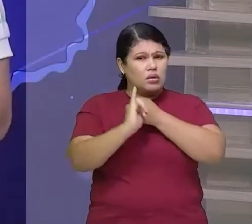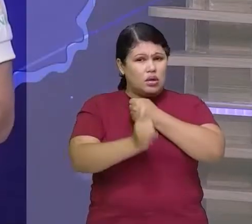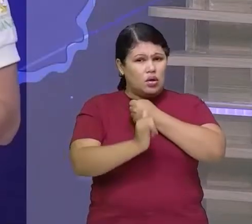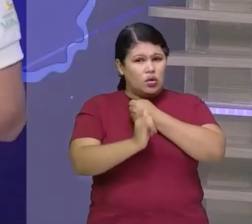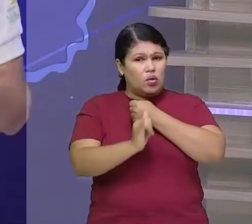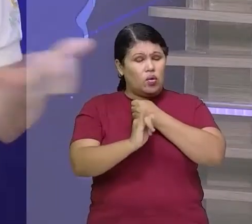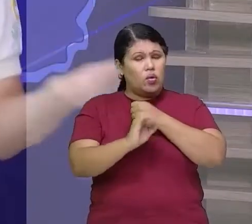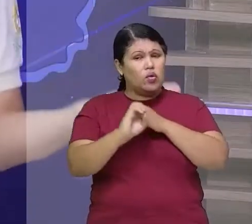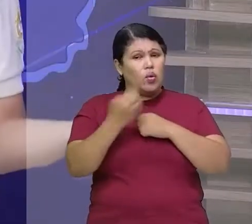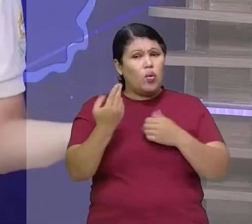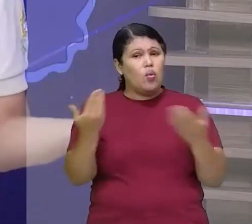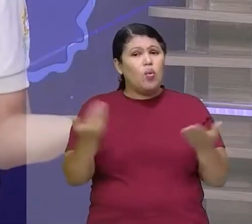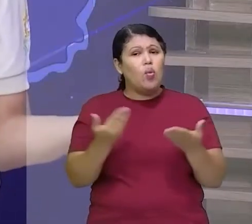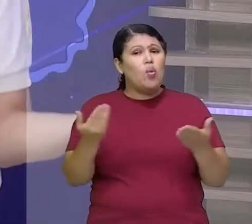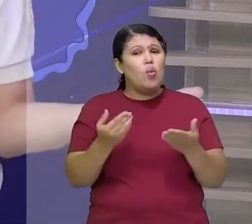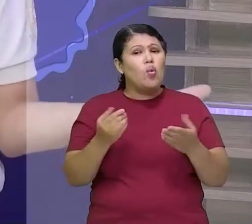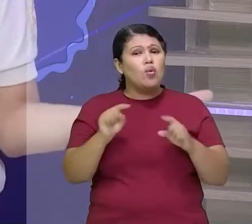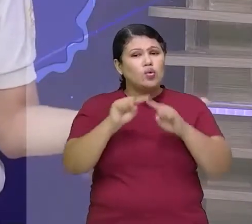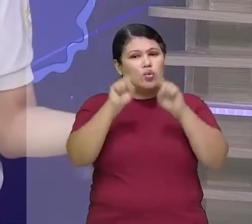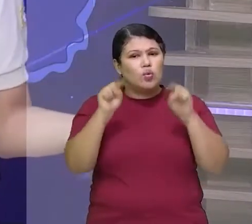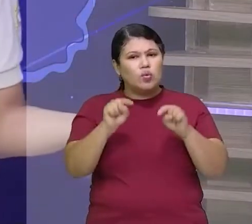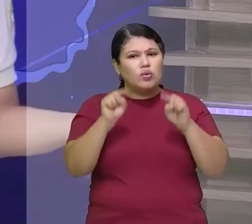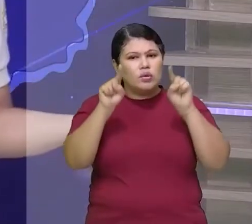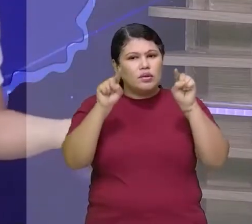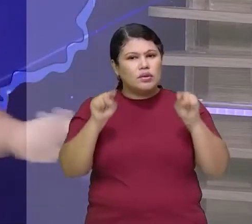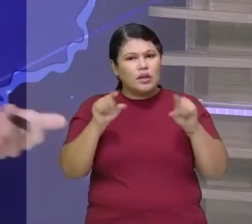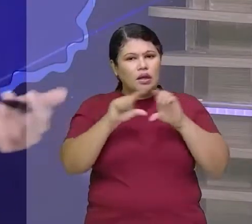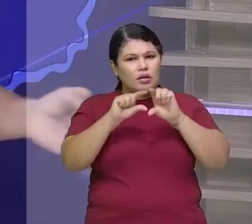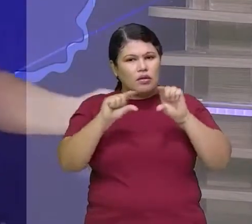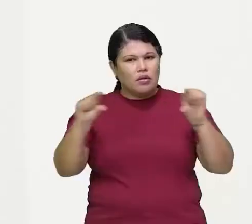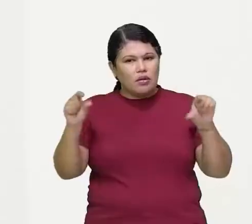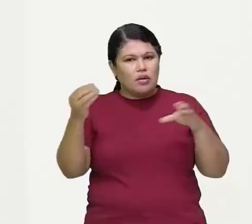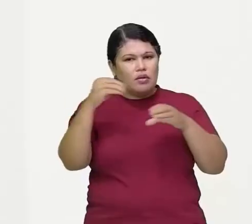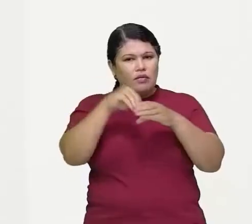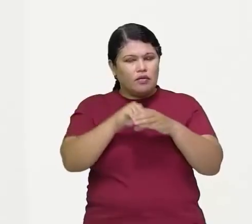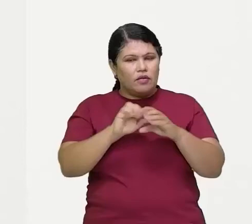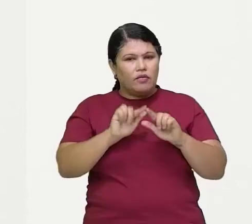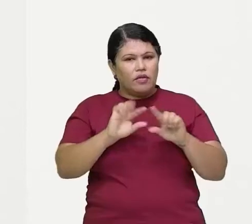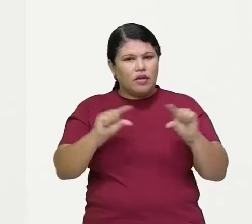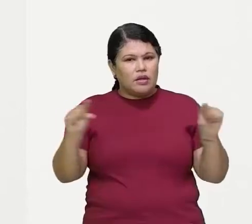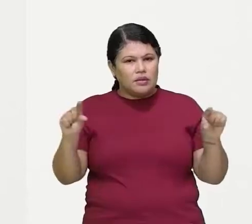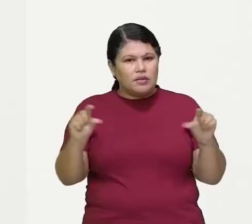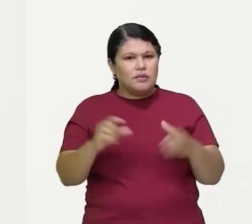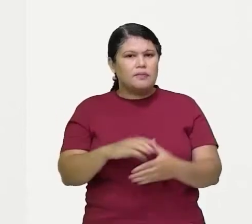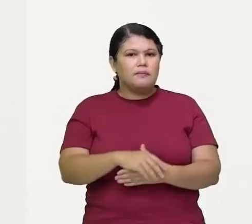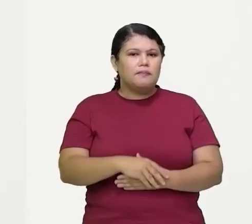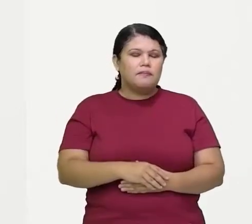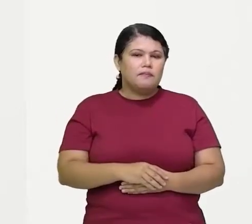aula de hoje, que são os sinais de pontuações.